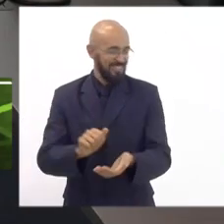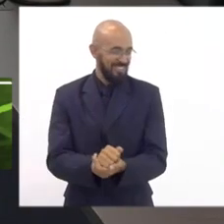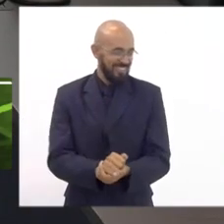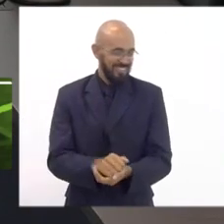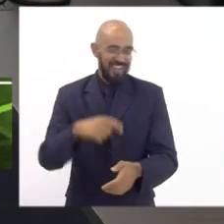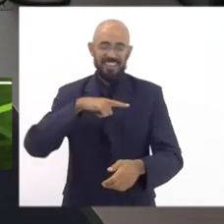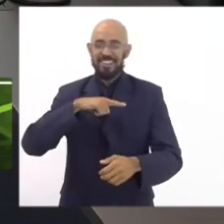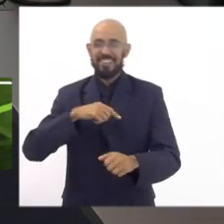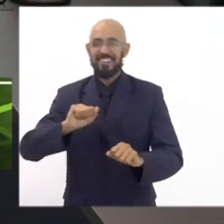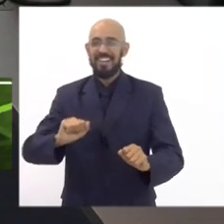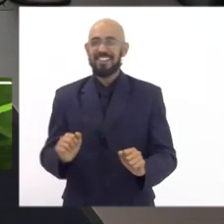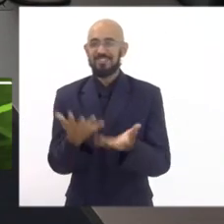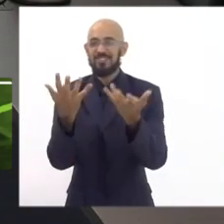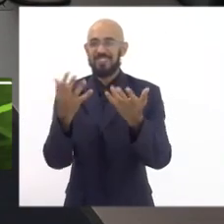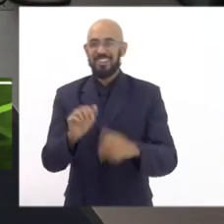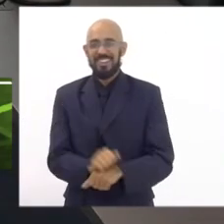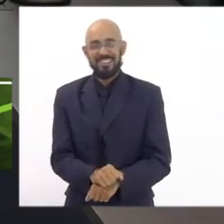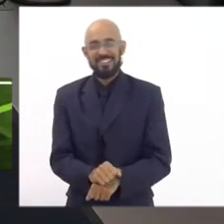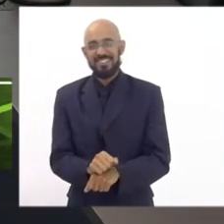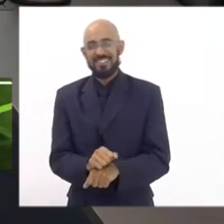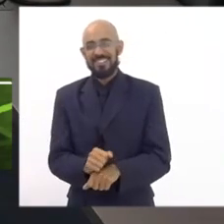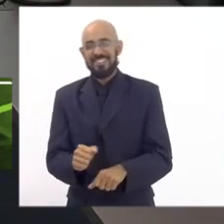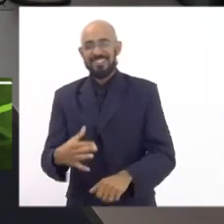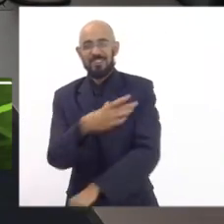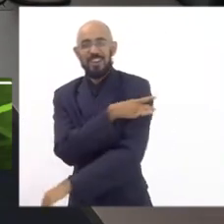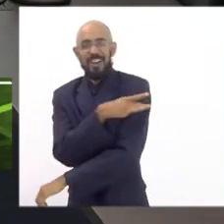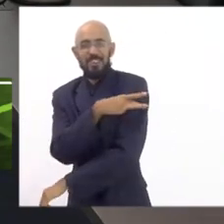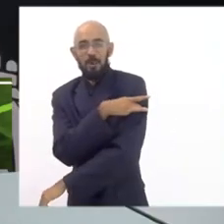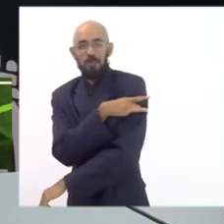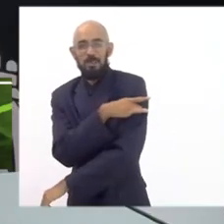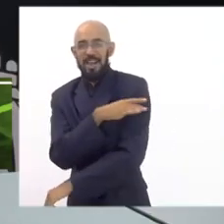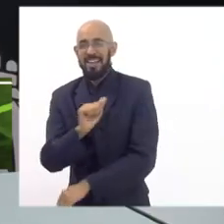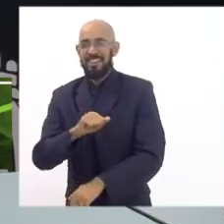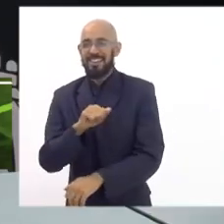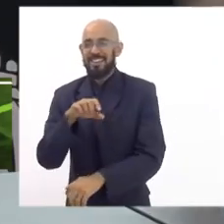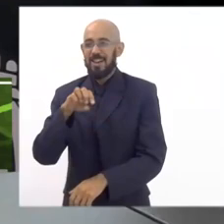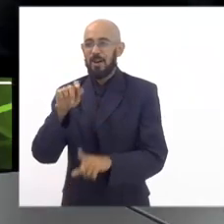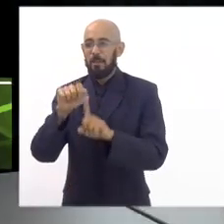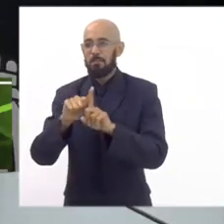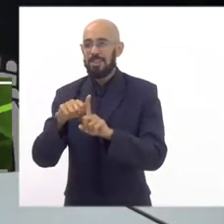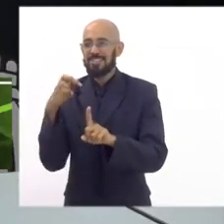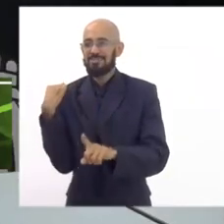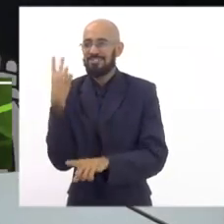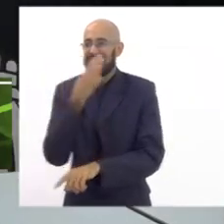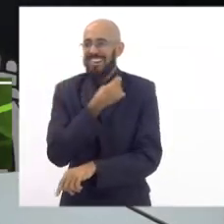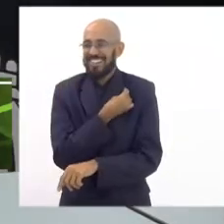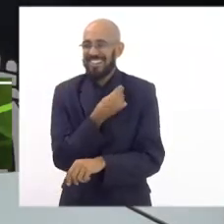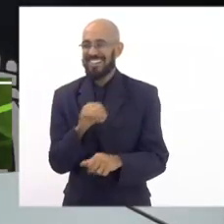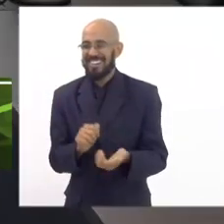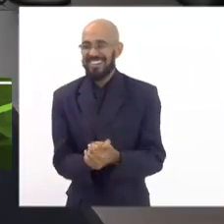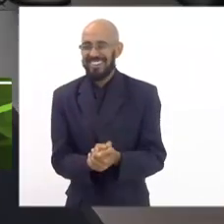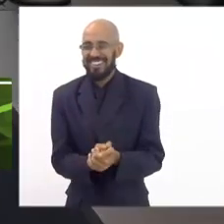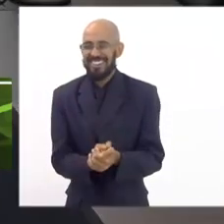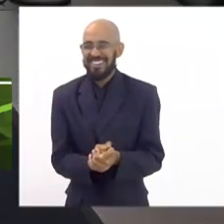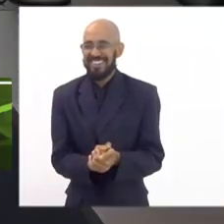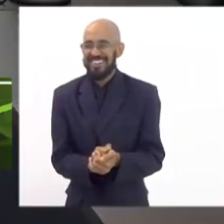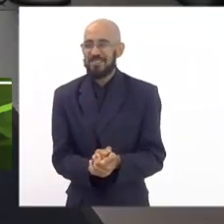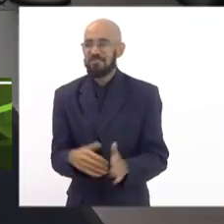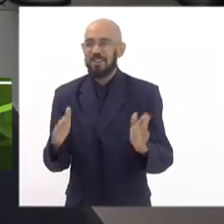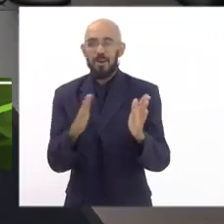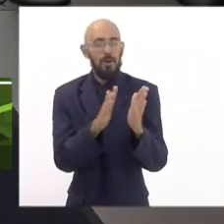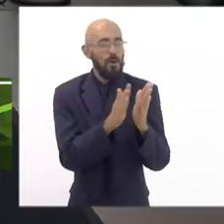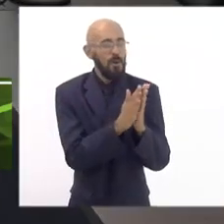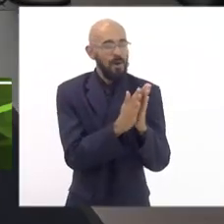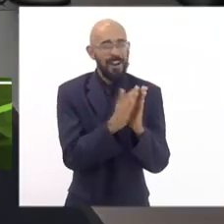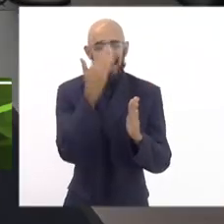tem as festas mais do candomblé, e maio é mês de Maria. Certo. Então, concilia também. Como no fundo, o orar e rezar é a mesma